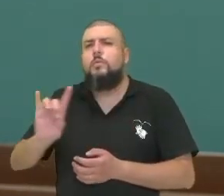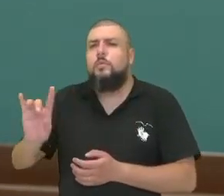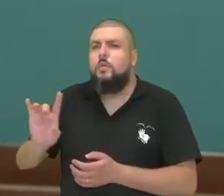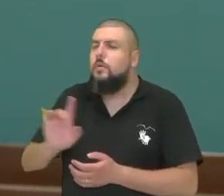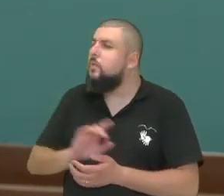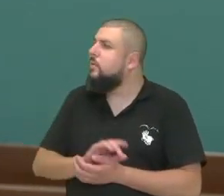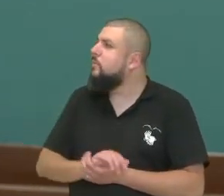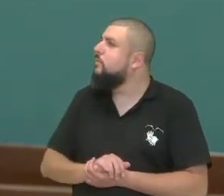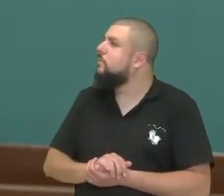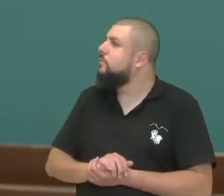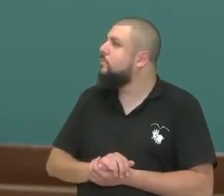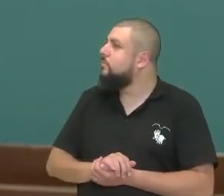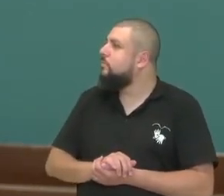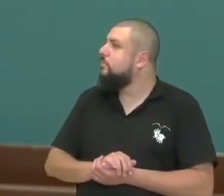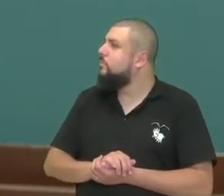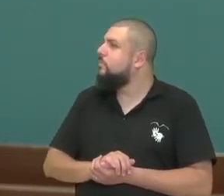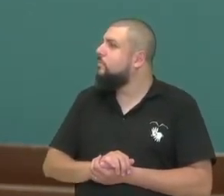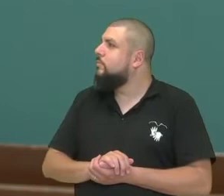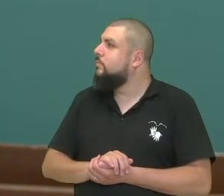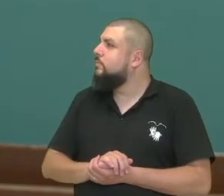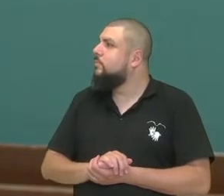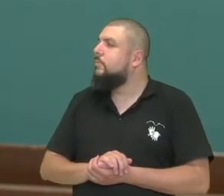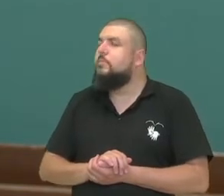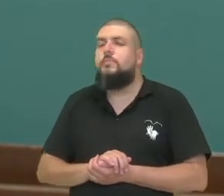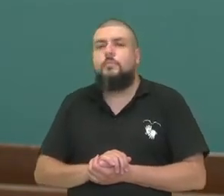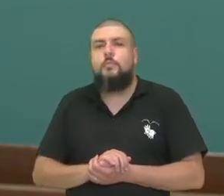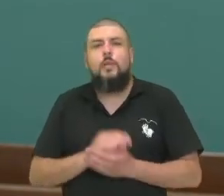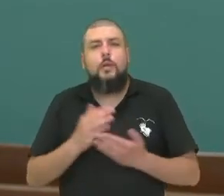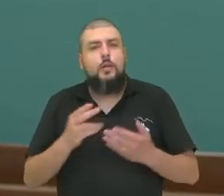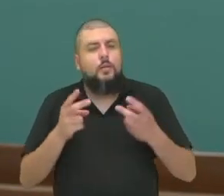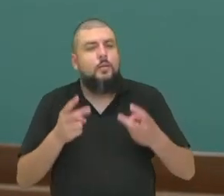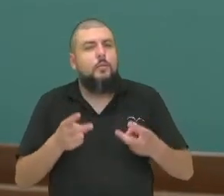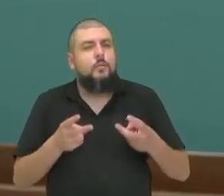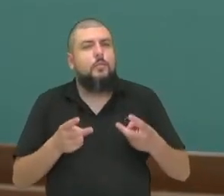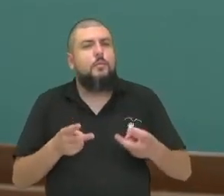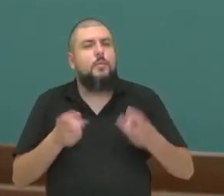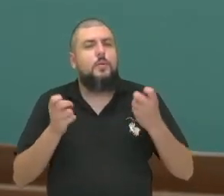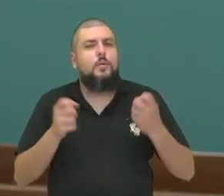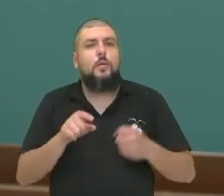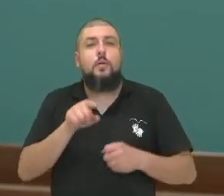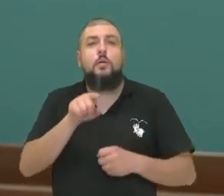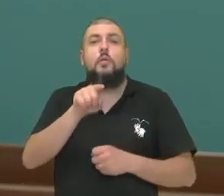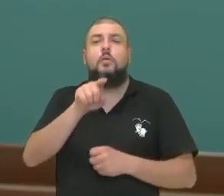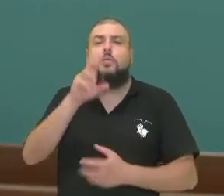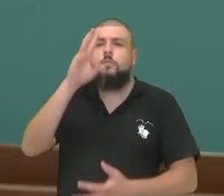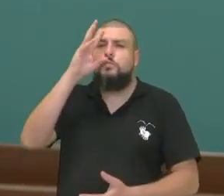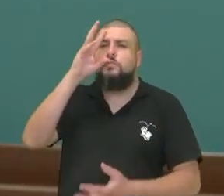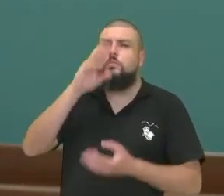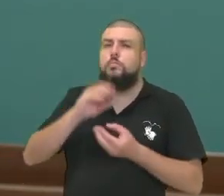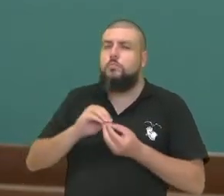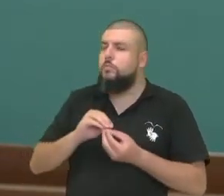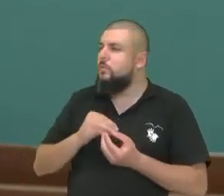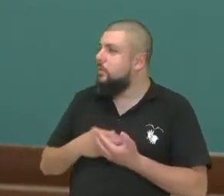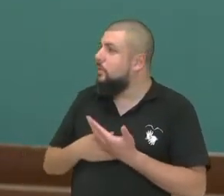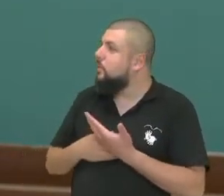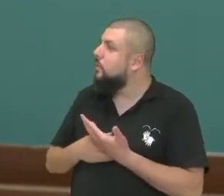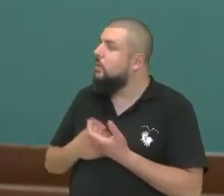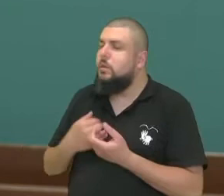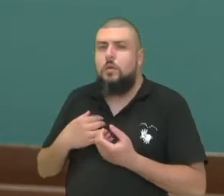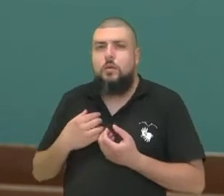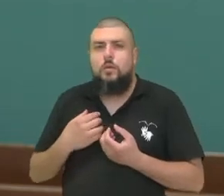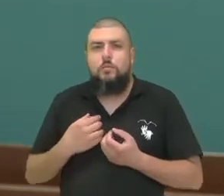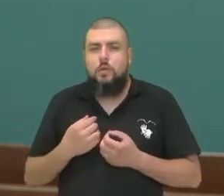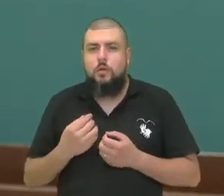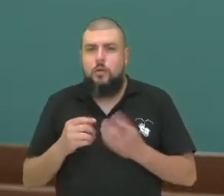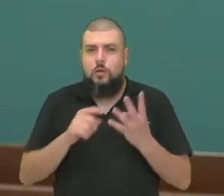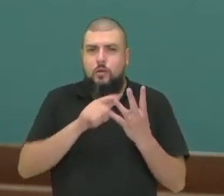giro abertura inclinação tá Então veja Observe o que que você identifica nessas imagens é que a gente tem